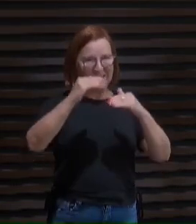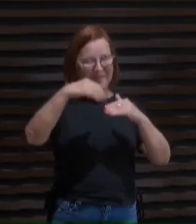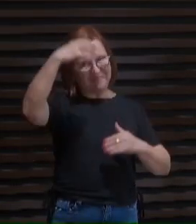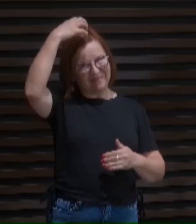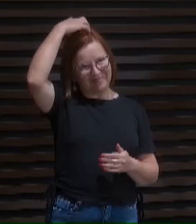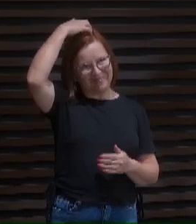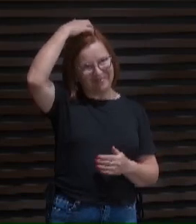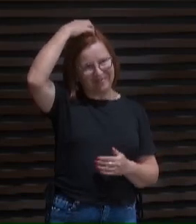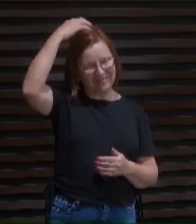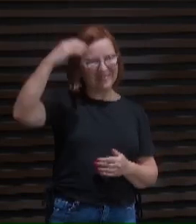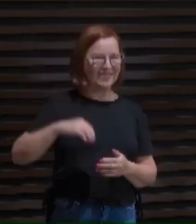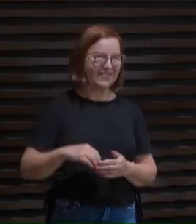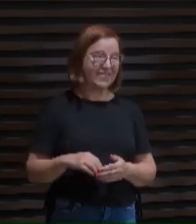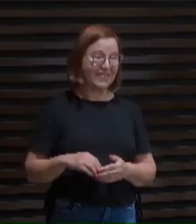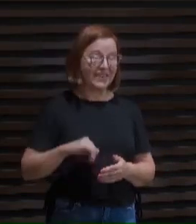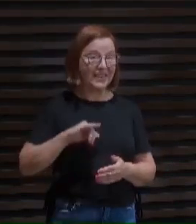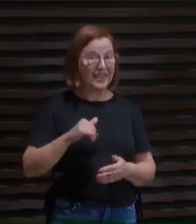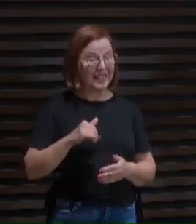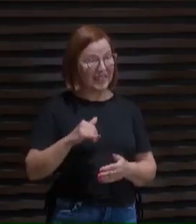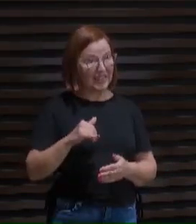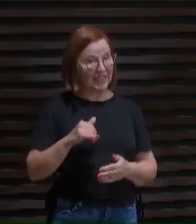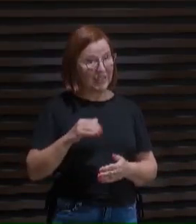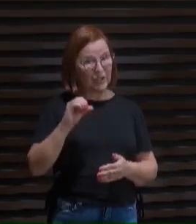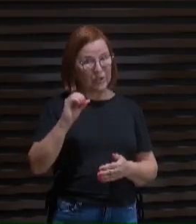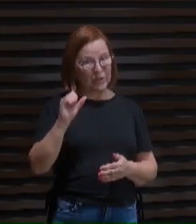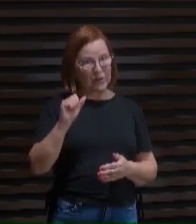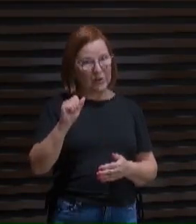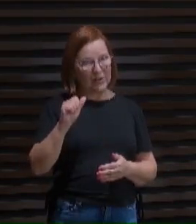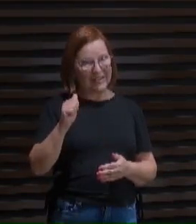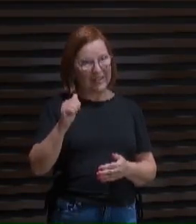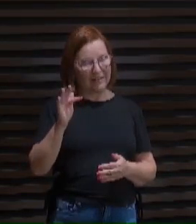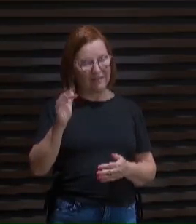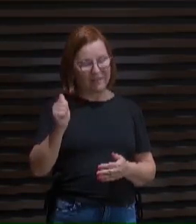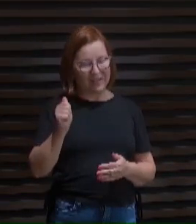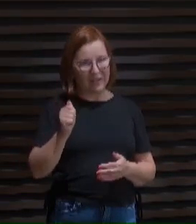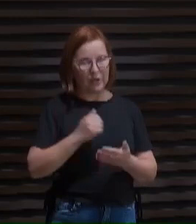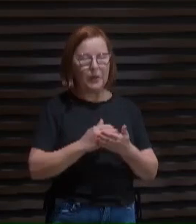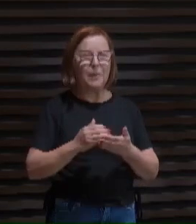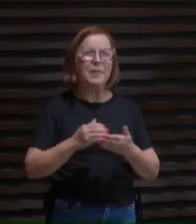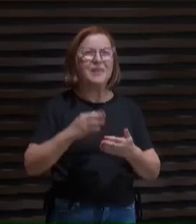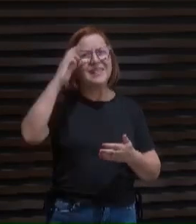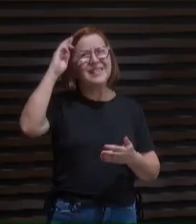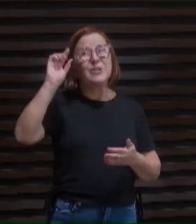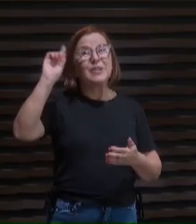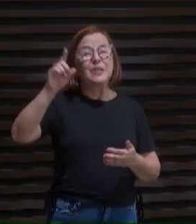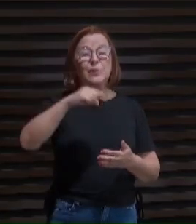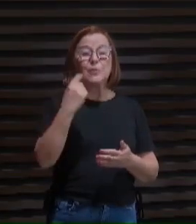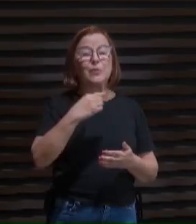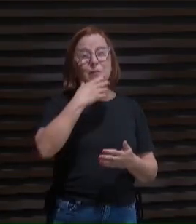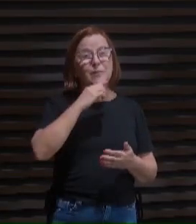soberano. Então Josafá começa essa oração dizendo, ah, Senhor Deus de nossos pais, porventura não és tu Deus nos